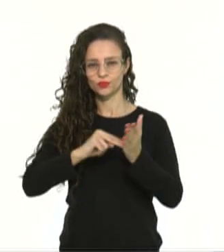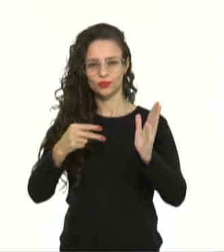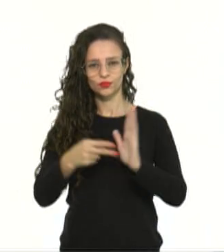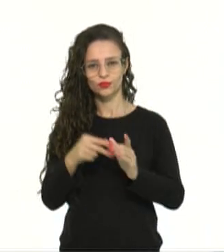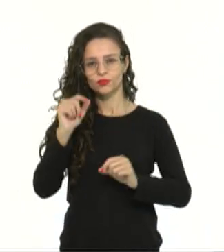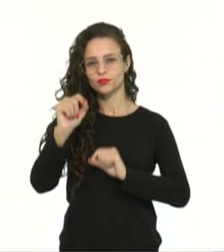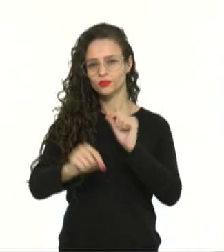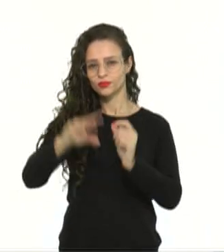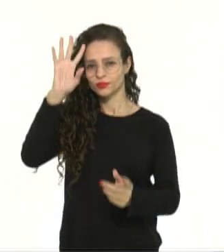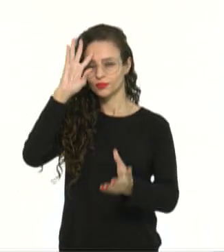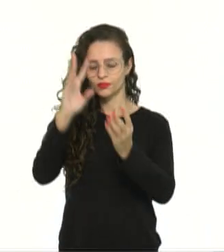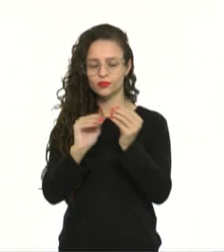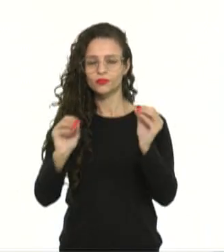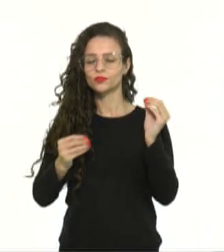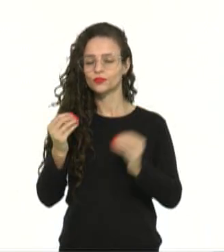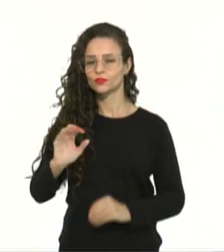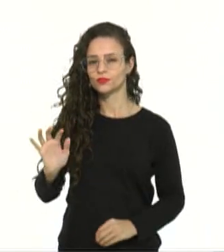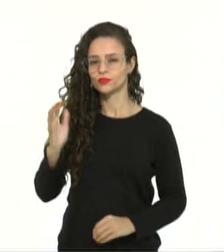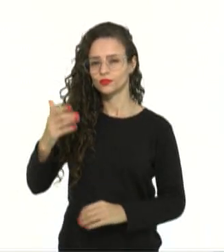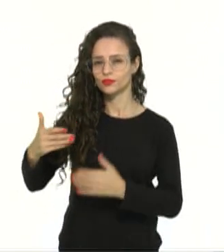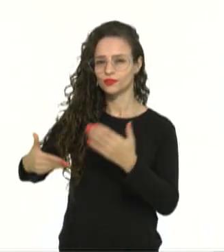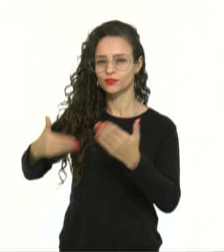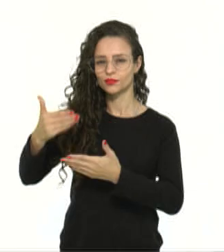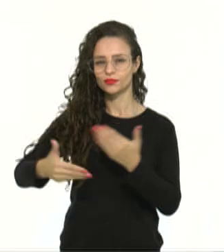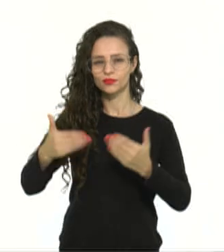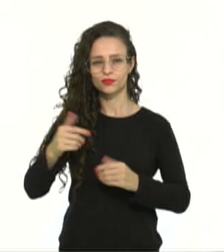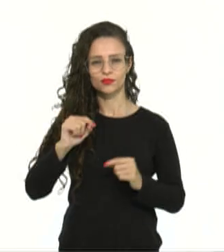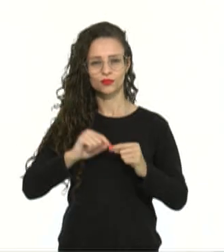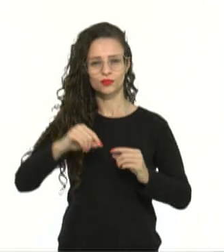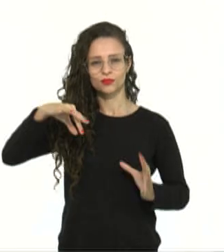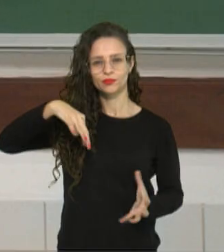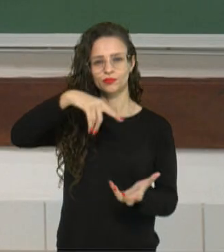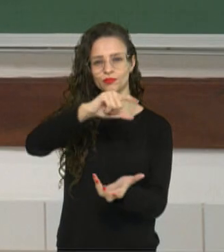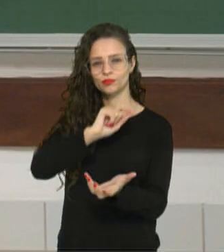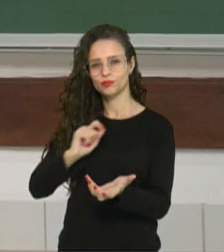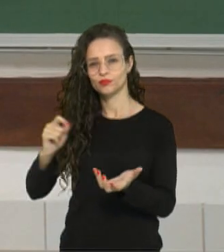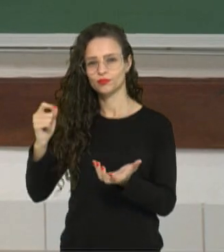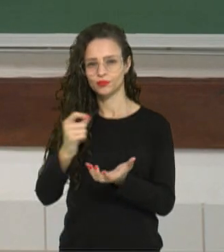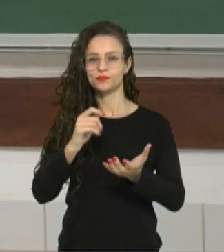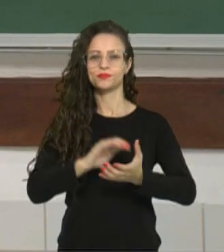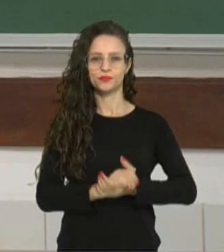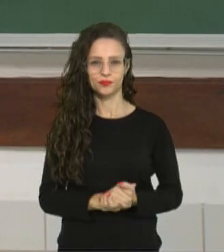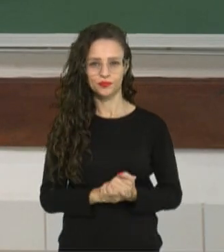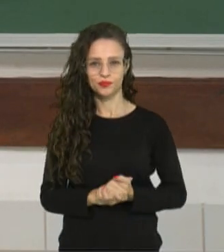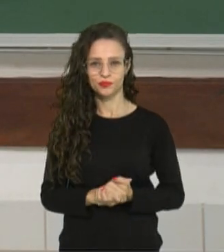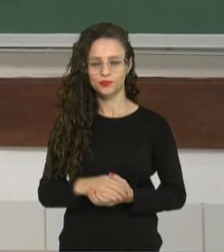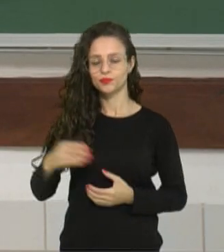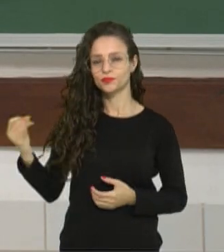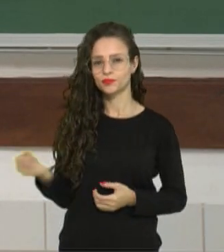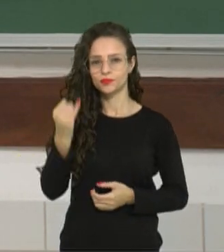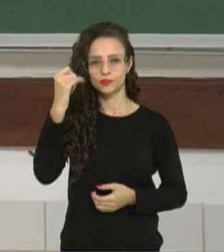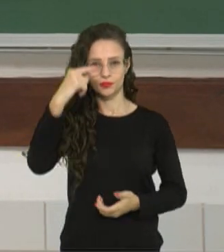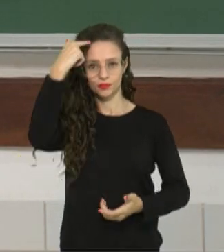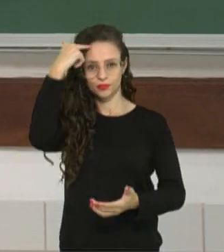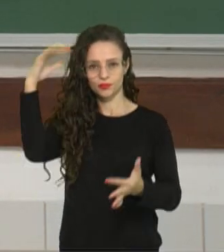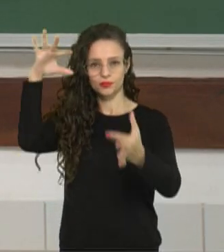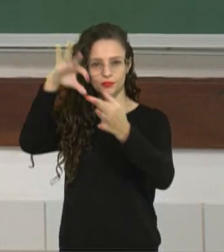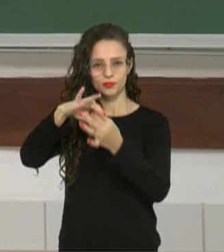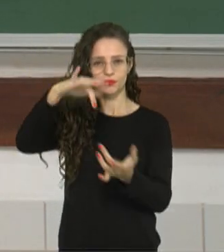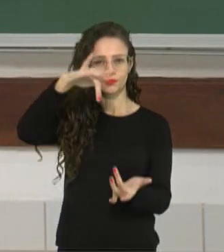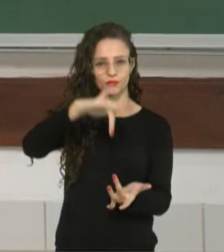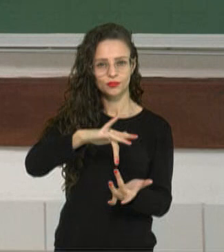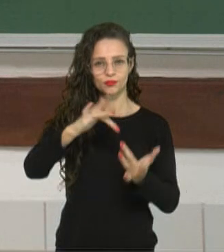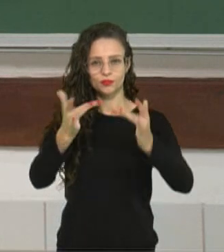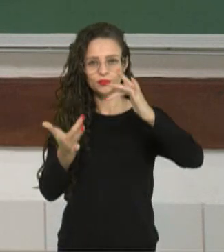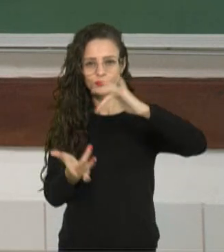trata-se de entender como ocorrem esses processos numa escala mundial. Então, importante, a primeira coisa de pensar sobre globalização é que ela é